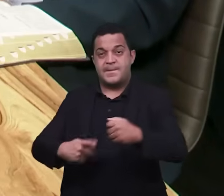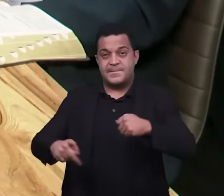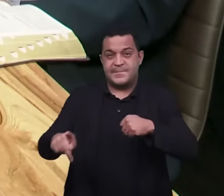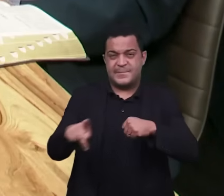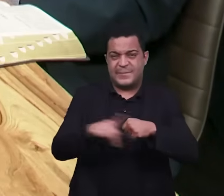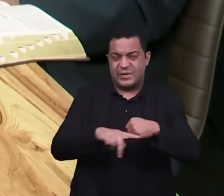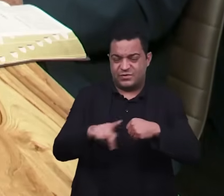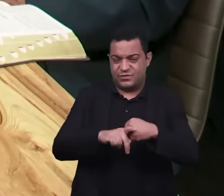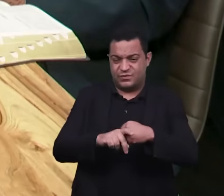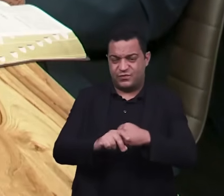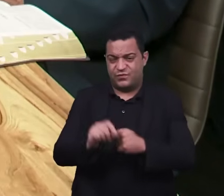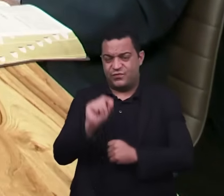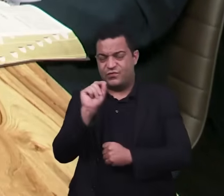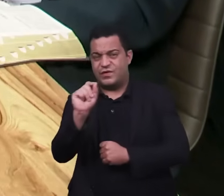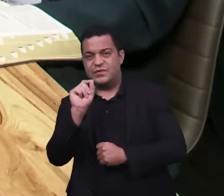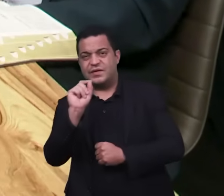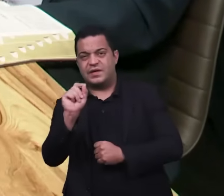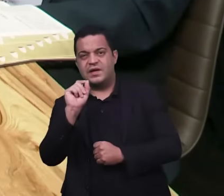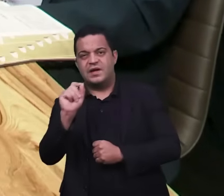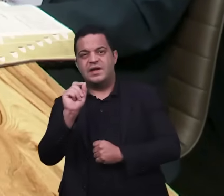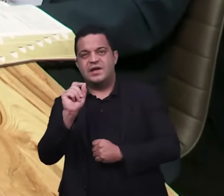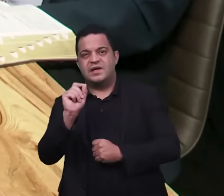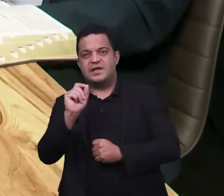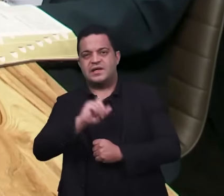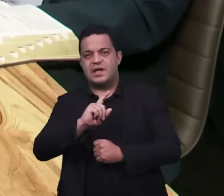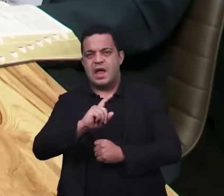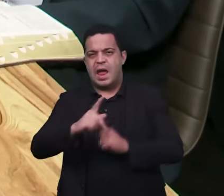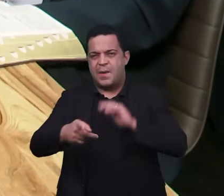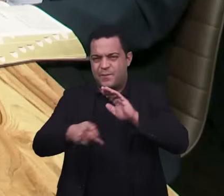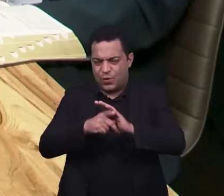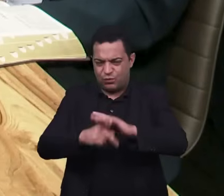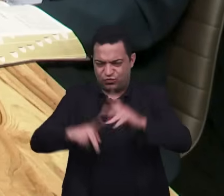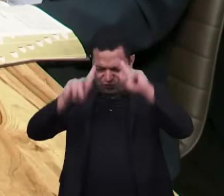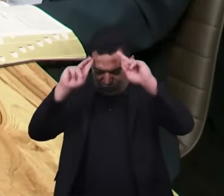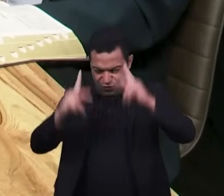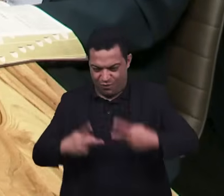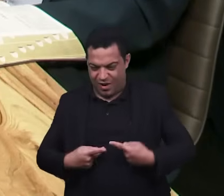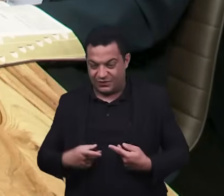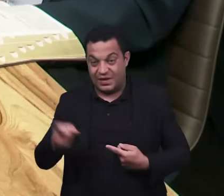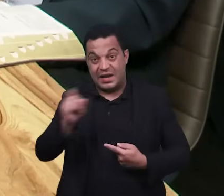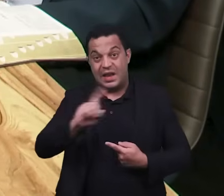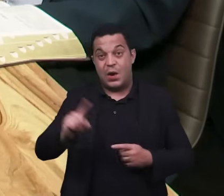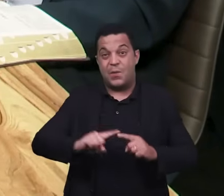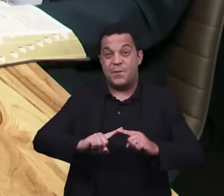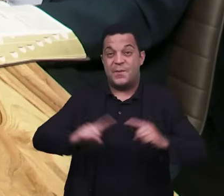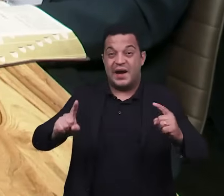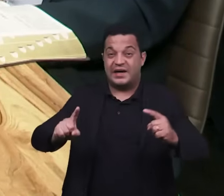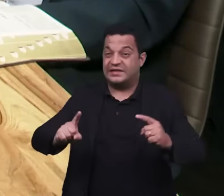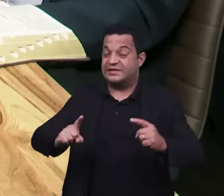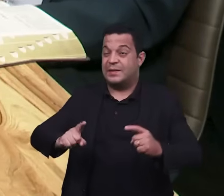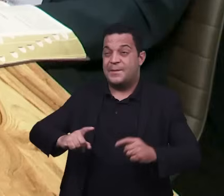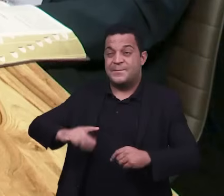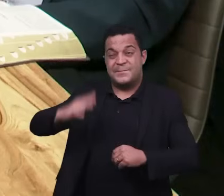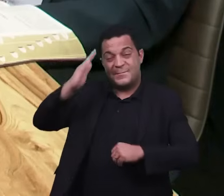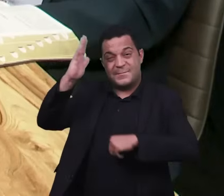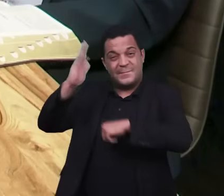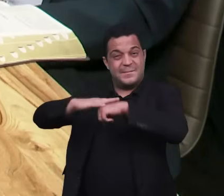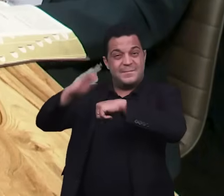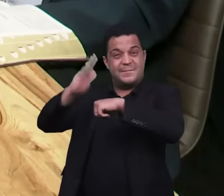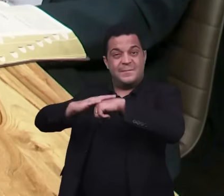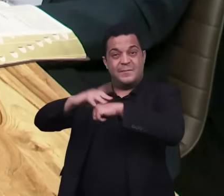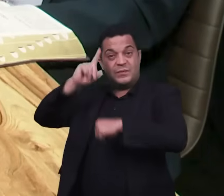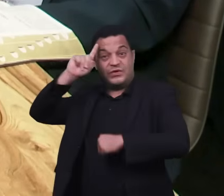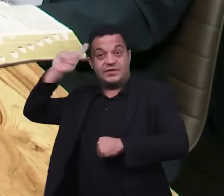Pedro fala de uma ordenação humana, mas na verdade essa ordenação é muito mais do que humana, ela é uma ordenação divina, né? Vem da parte do